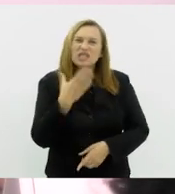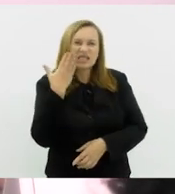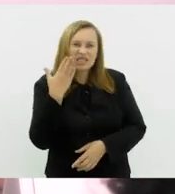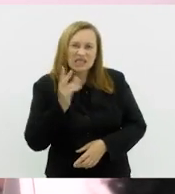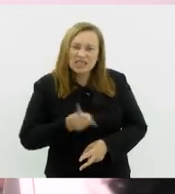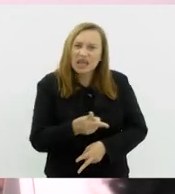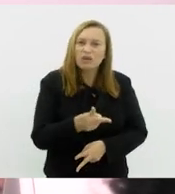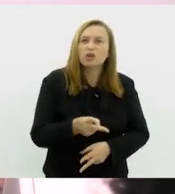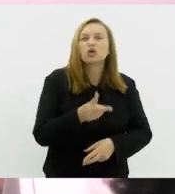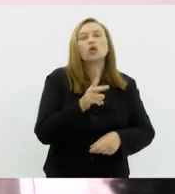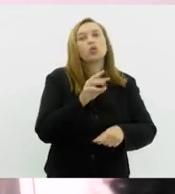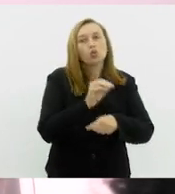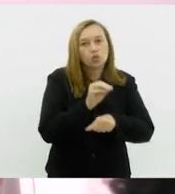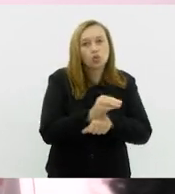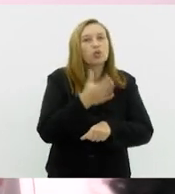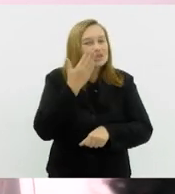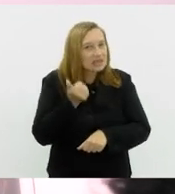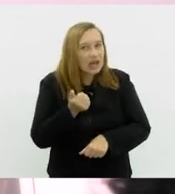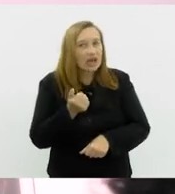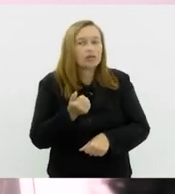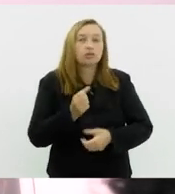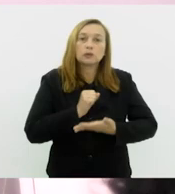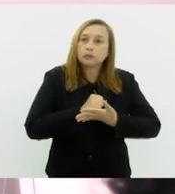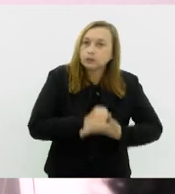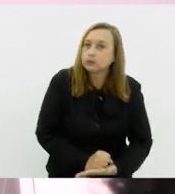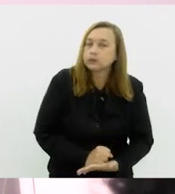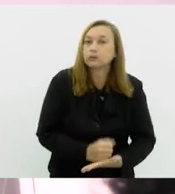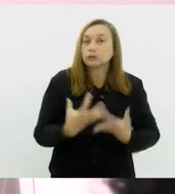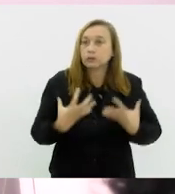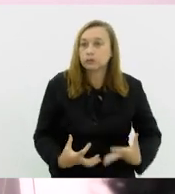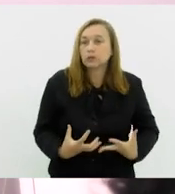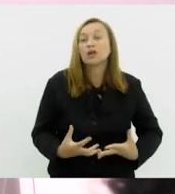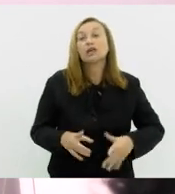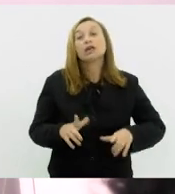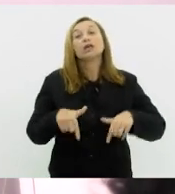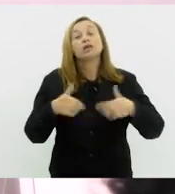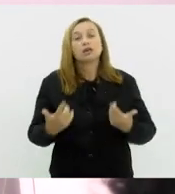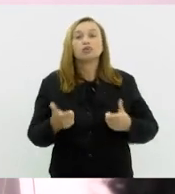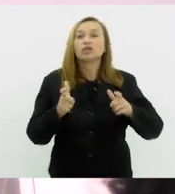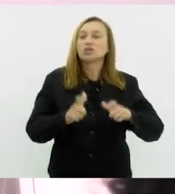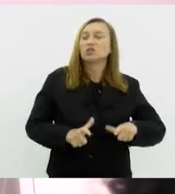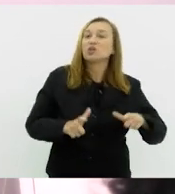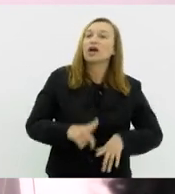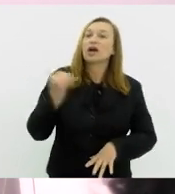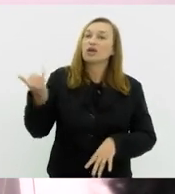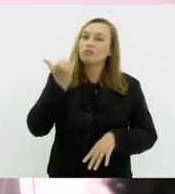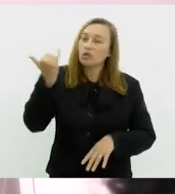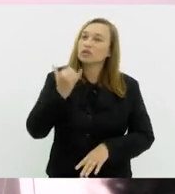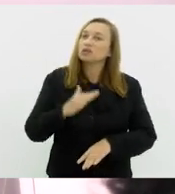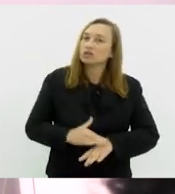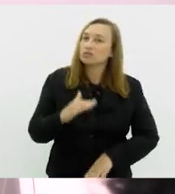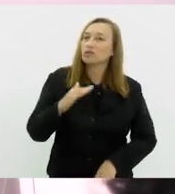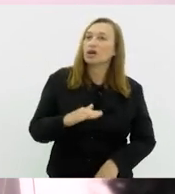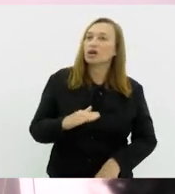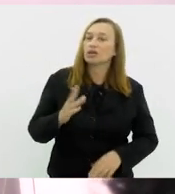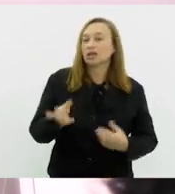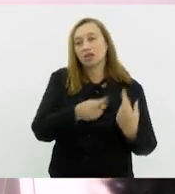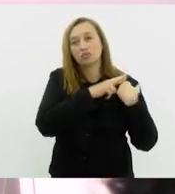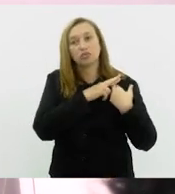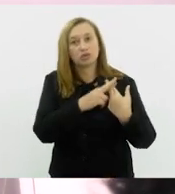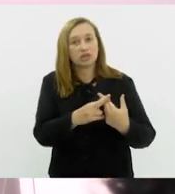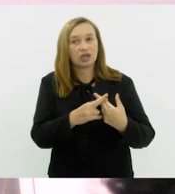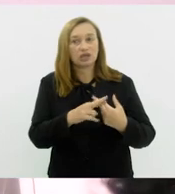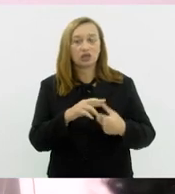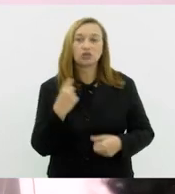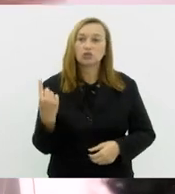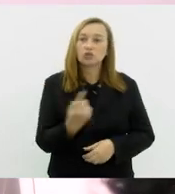muito visível, ele é muito concreto, ele é muito pesado, ele vira um fardo. E, nesse lugar, é importante demais a gente assumir a nossa responsabilidade